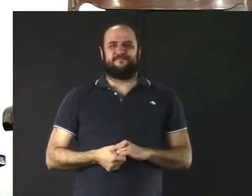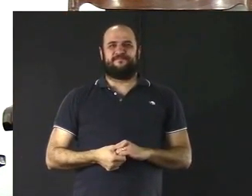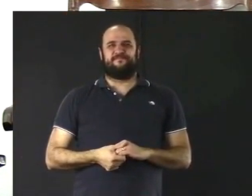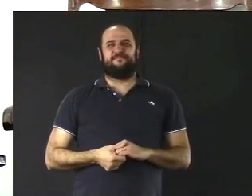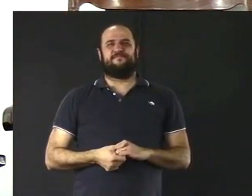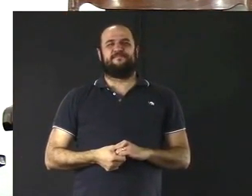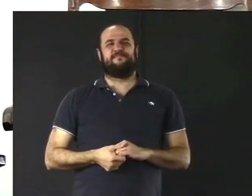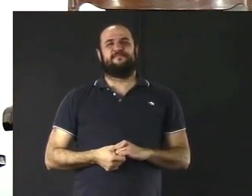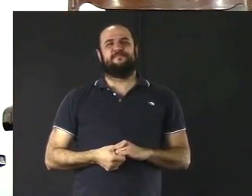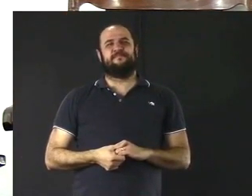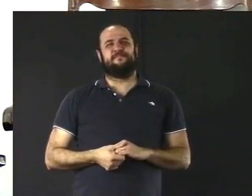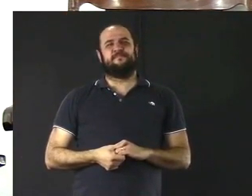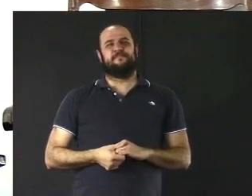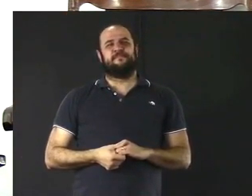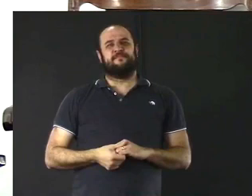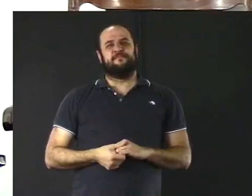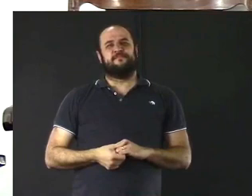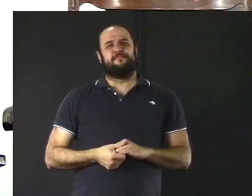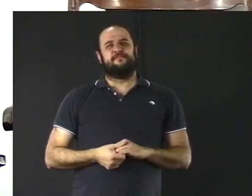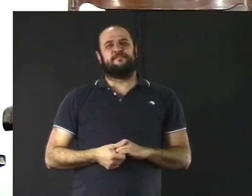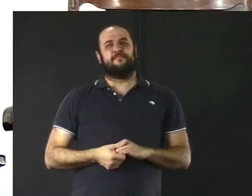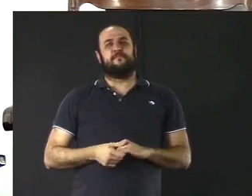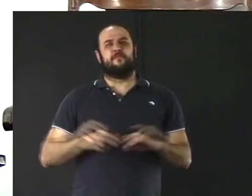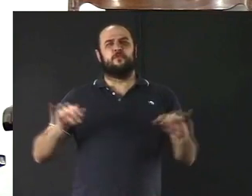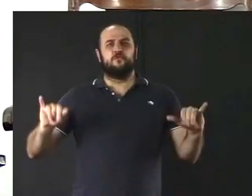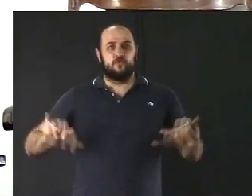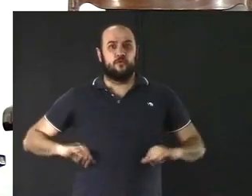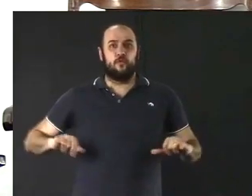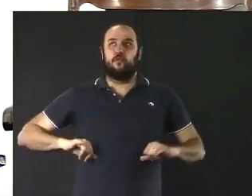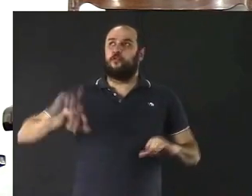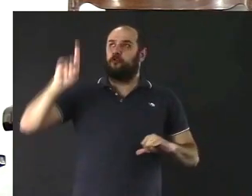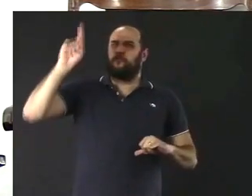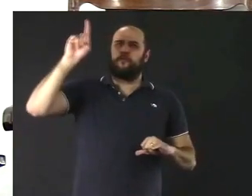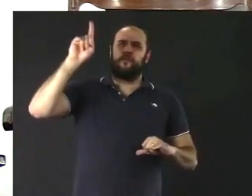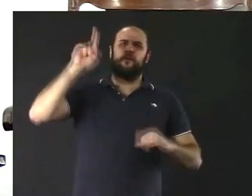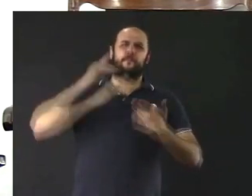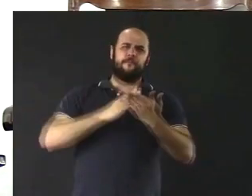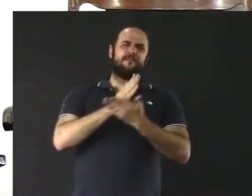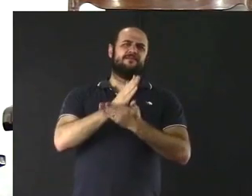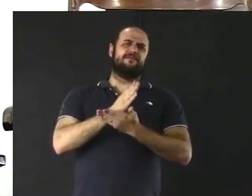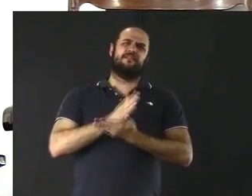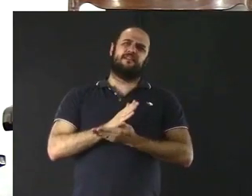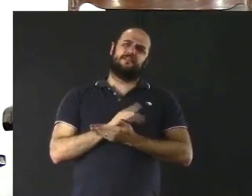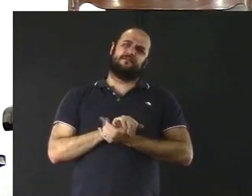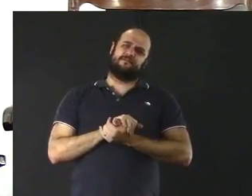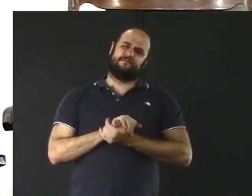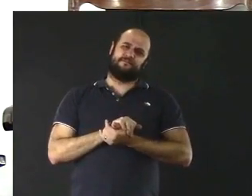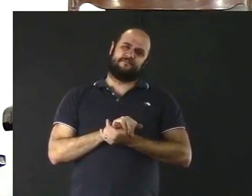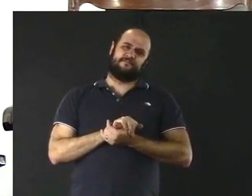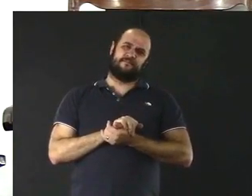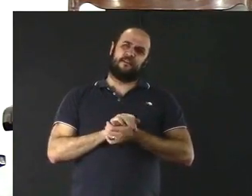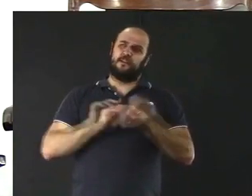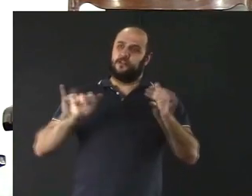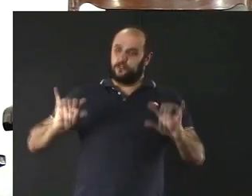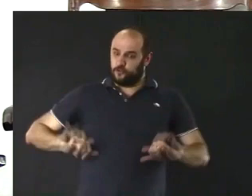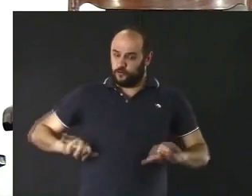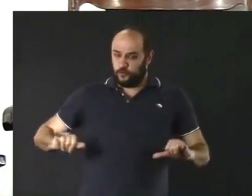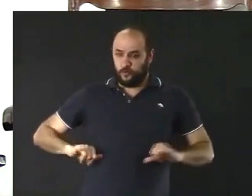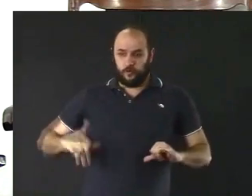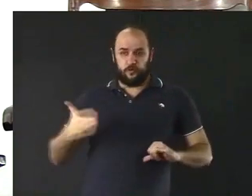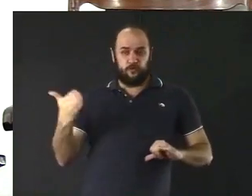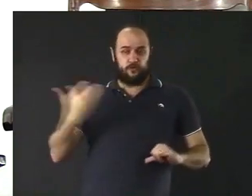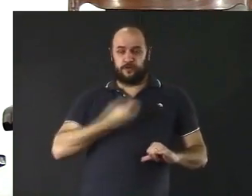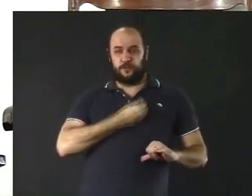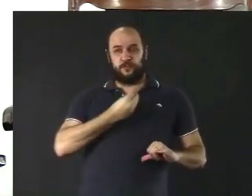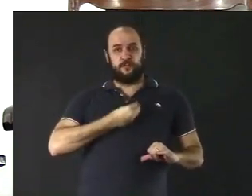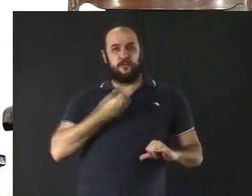nós. Esse sofrimento é passageiro. Esse sofrimento